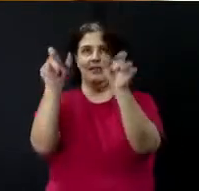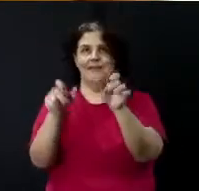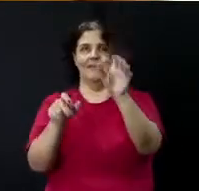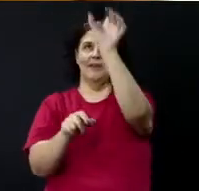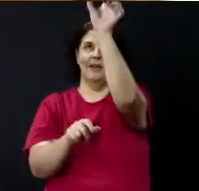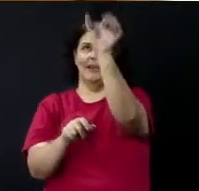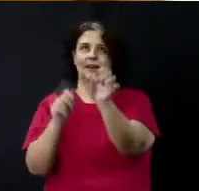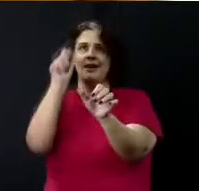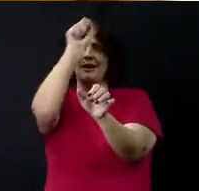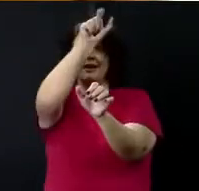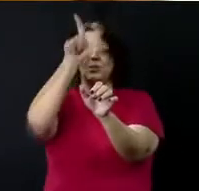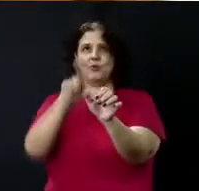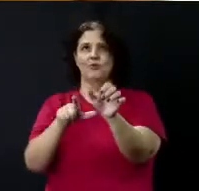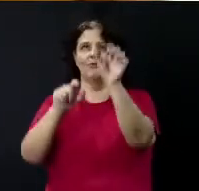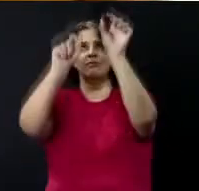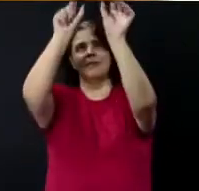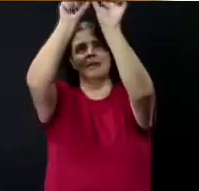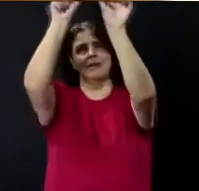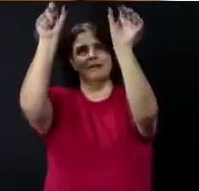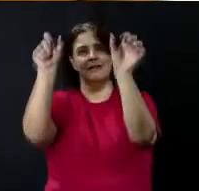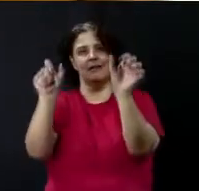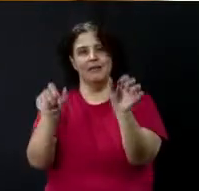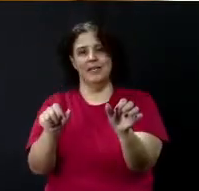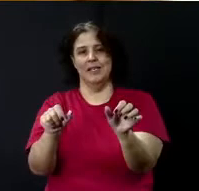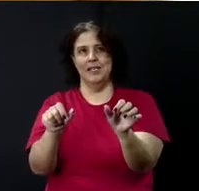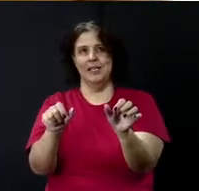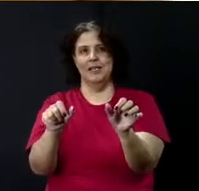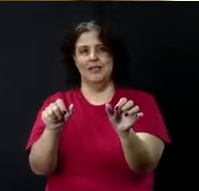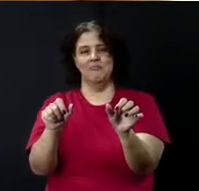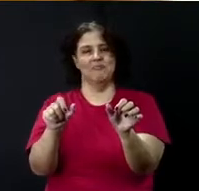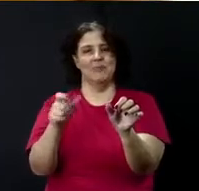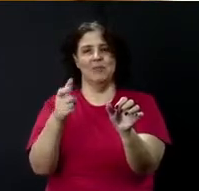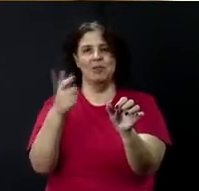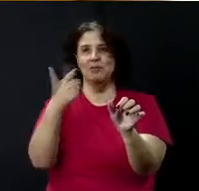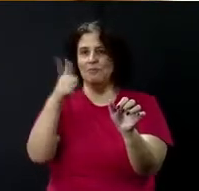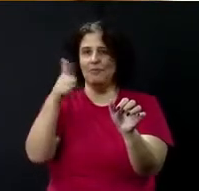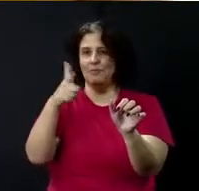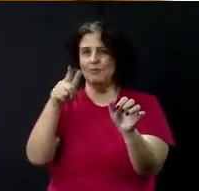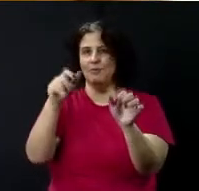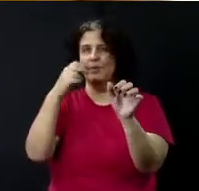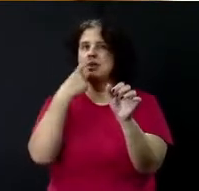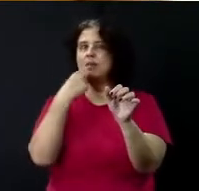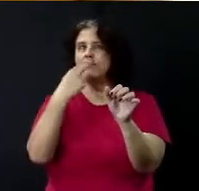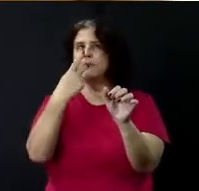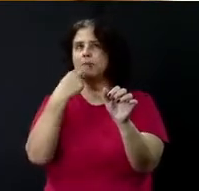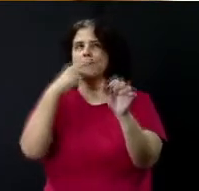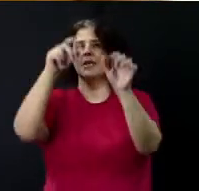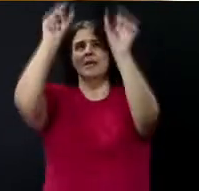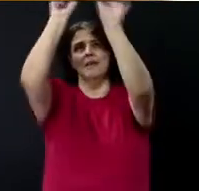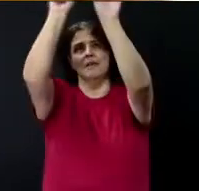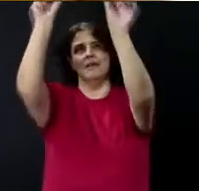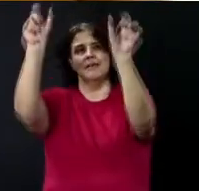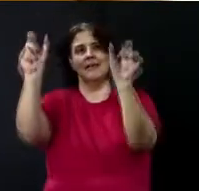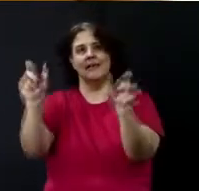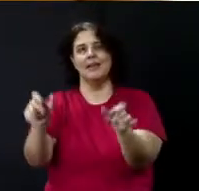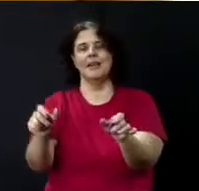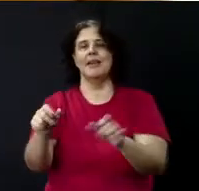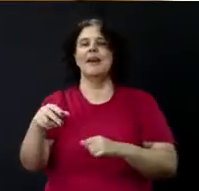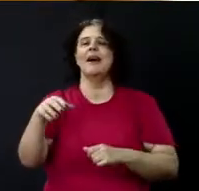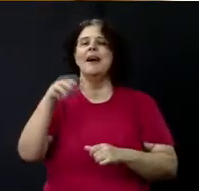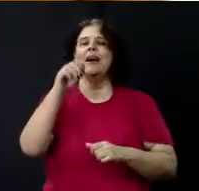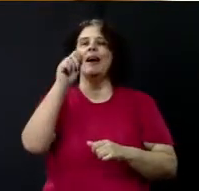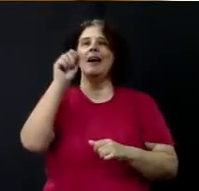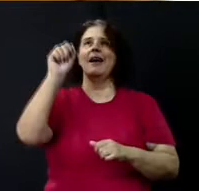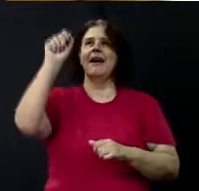é amarelo. Pense nisso com o sol da manhã. Eu estava em casa assistindo hoje pela manhã o culto e o reverendo Robert estava